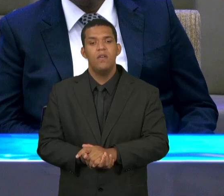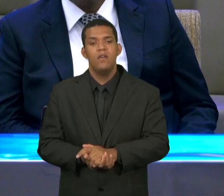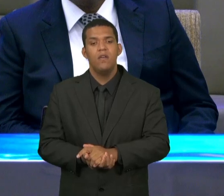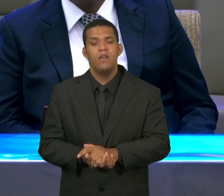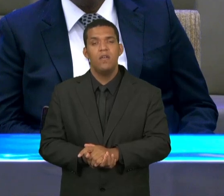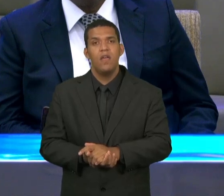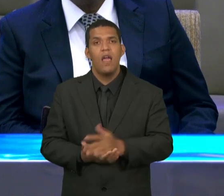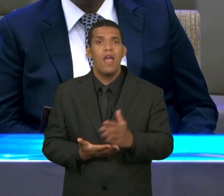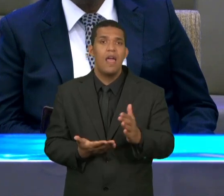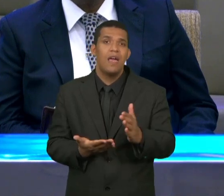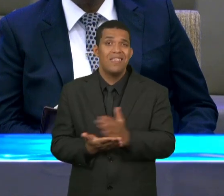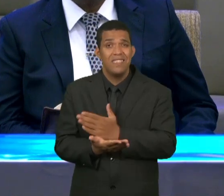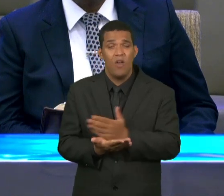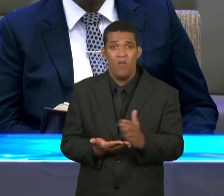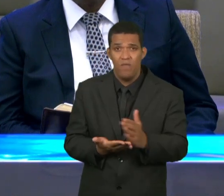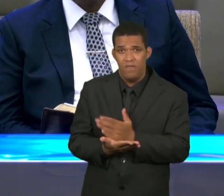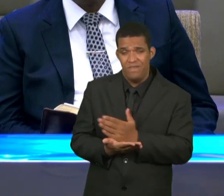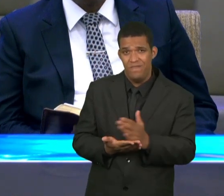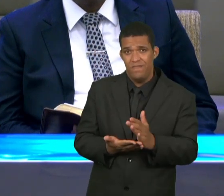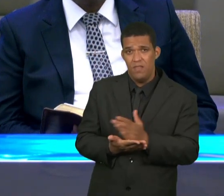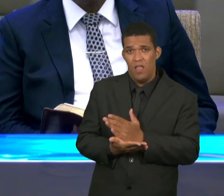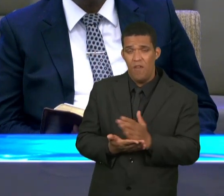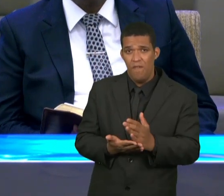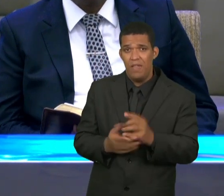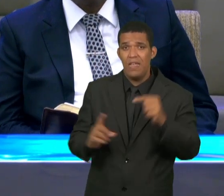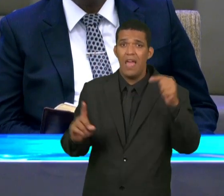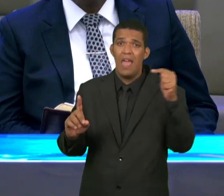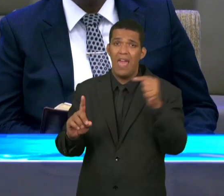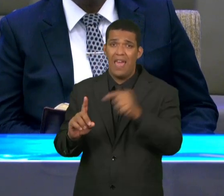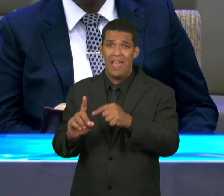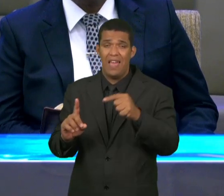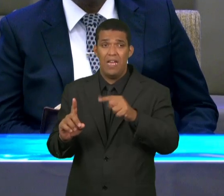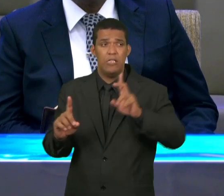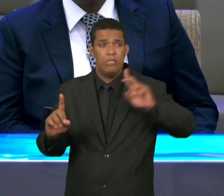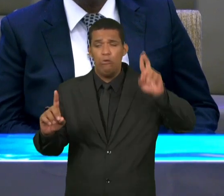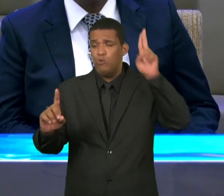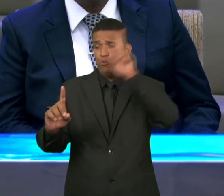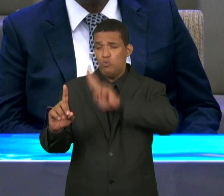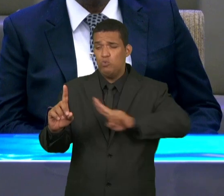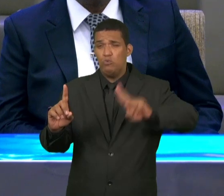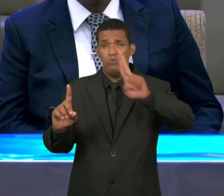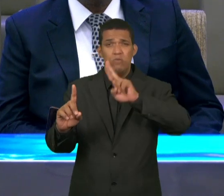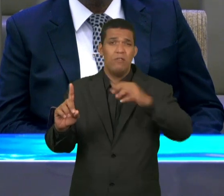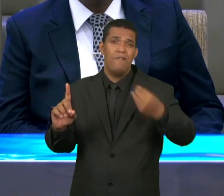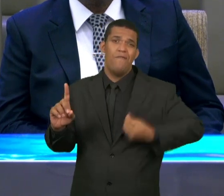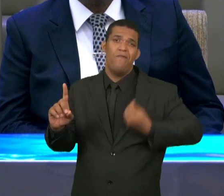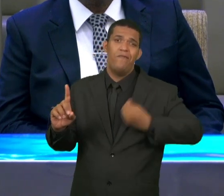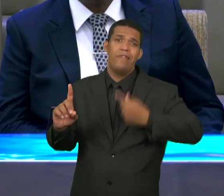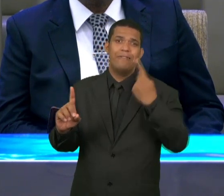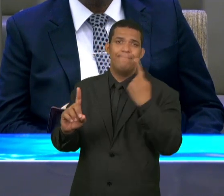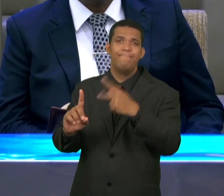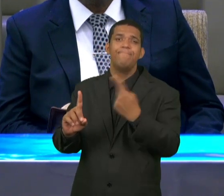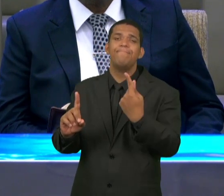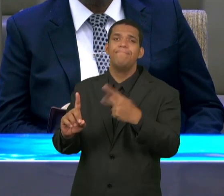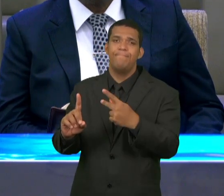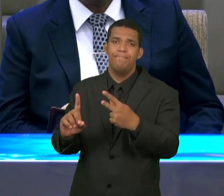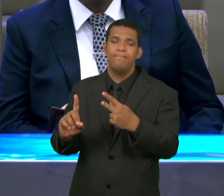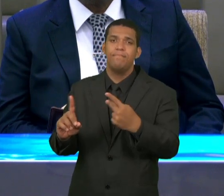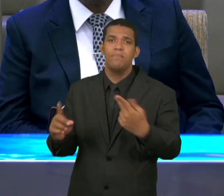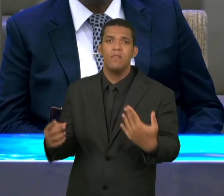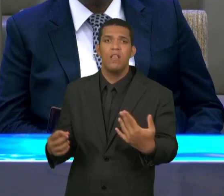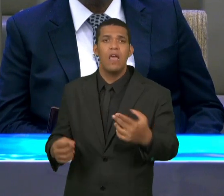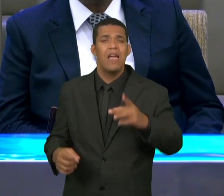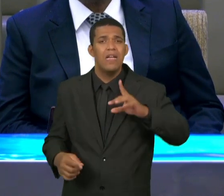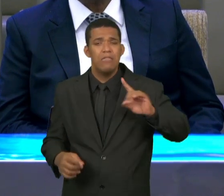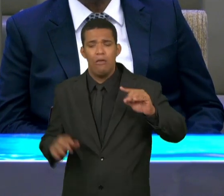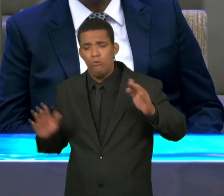sido o segundo Billy Graham através do louvor. Quem sabe? Deus